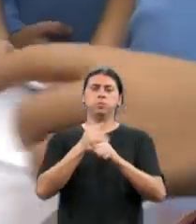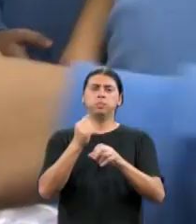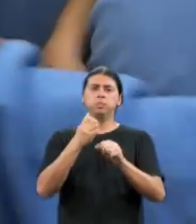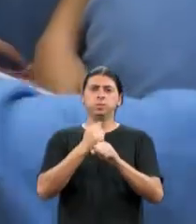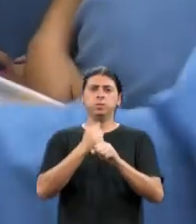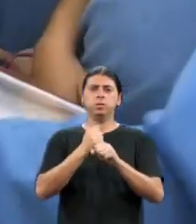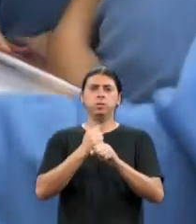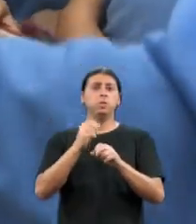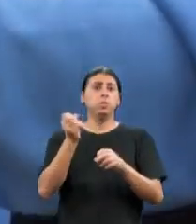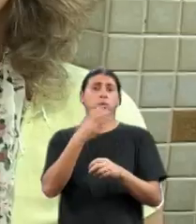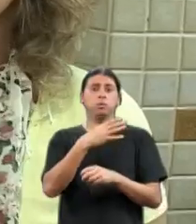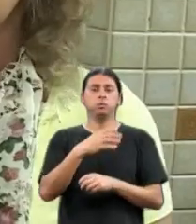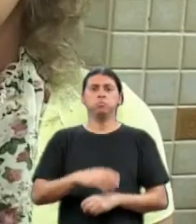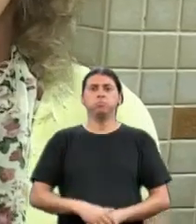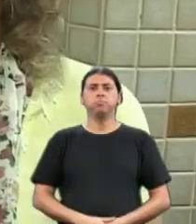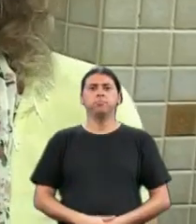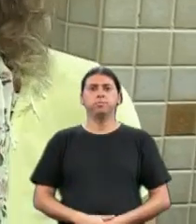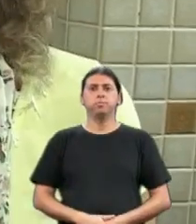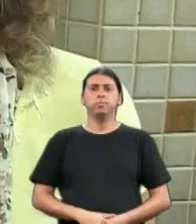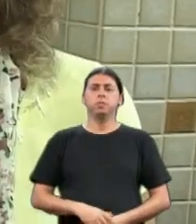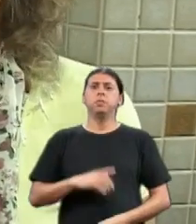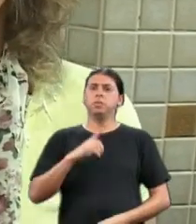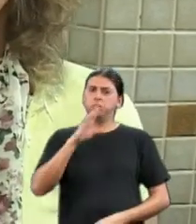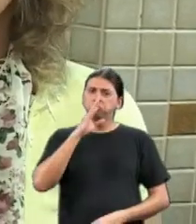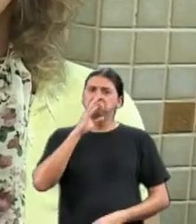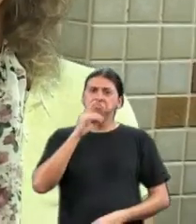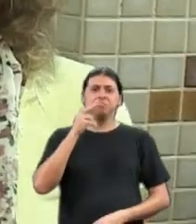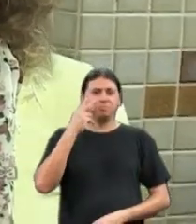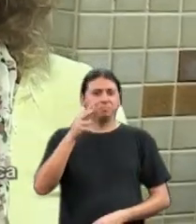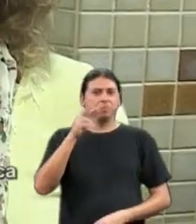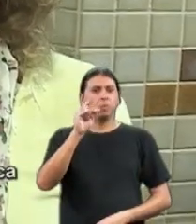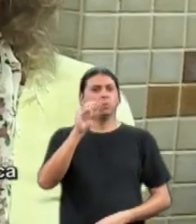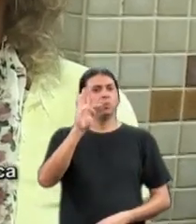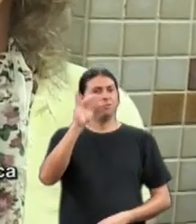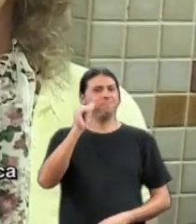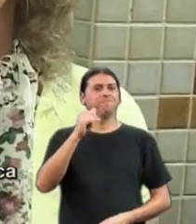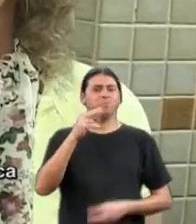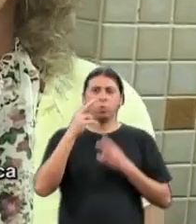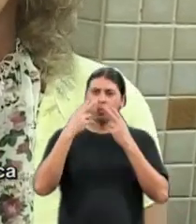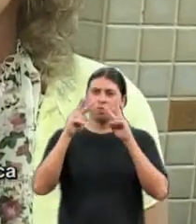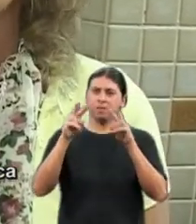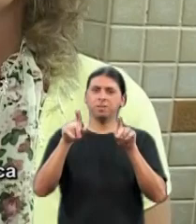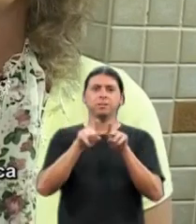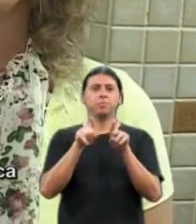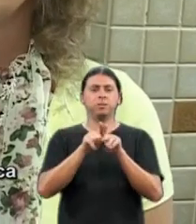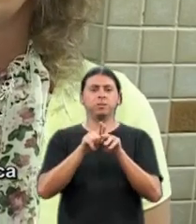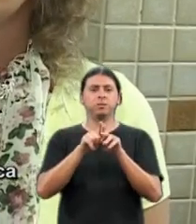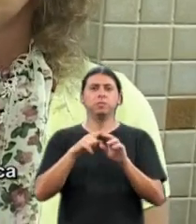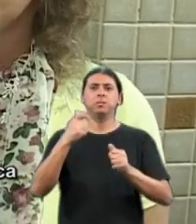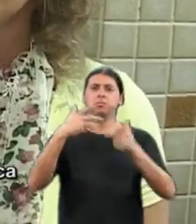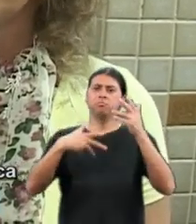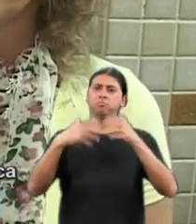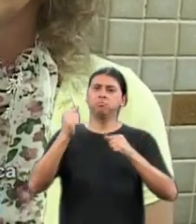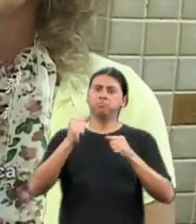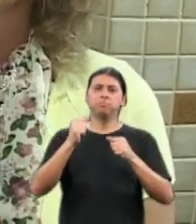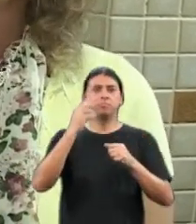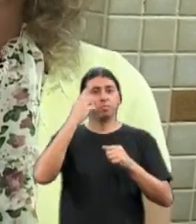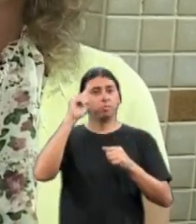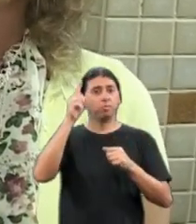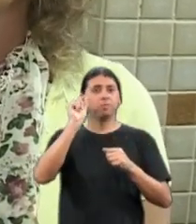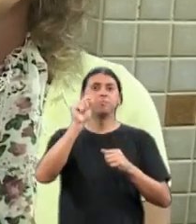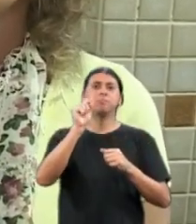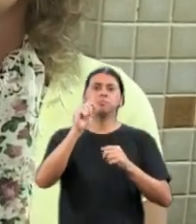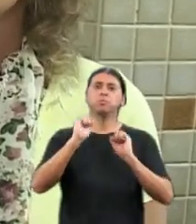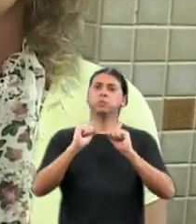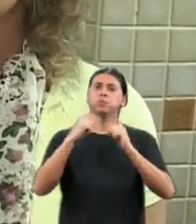completamente inusitada. Eu acredito muito na robótica porque a gente consegue olhar, levantar hipótese, trabalhar em grupo também